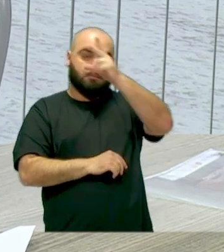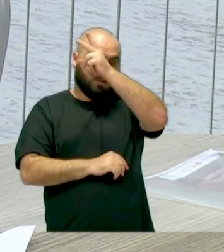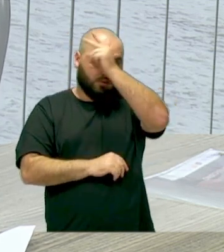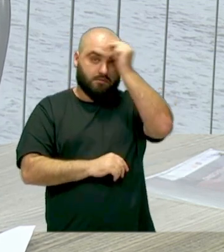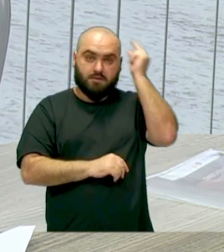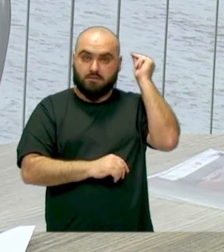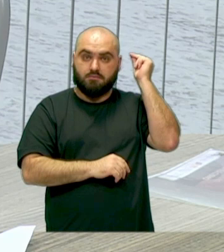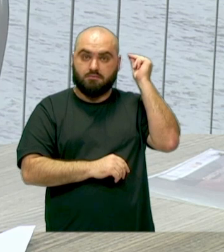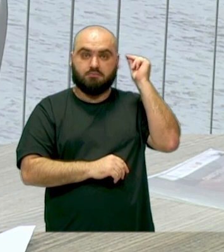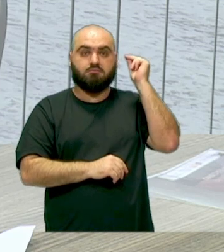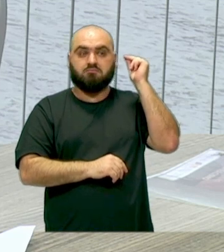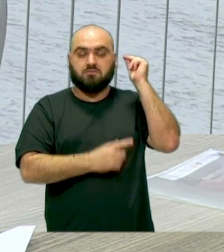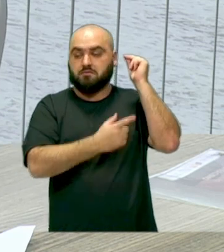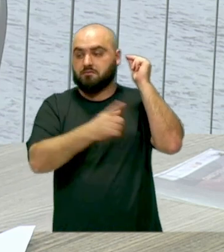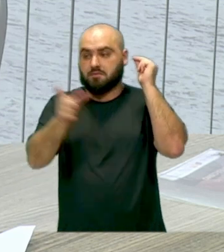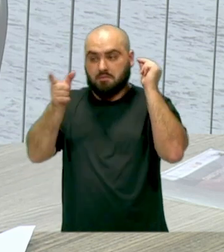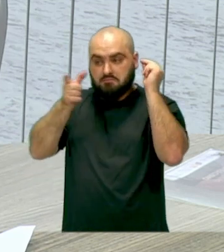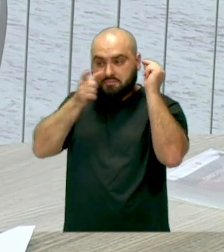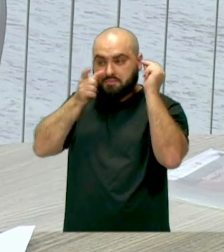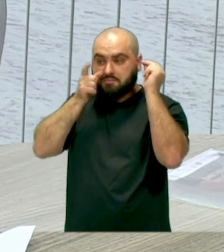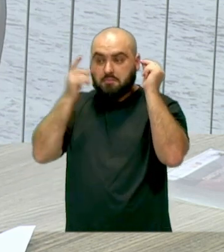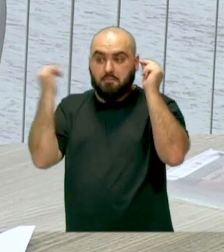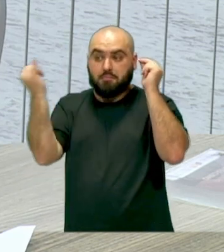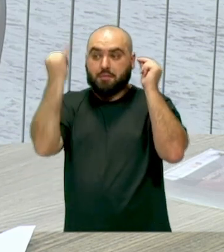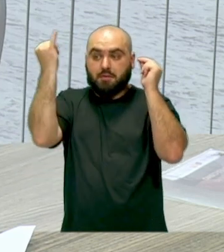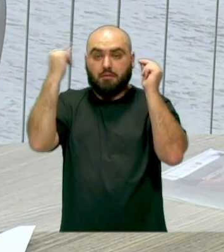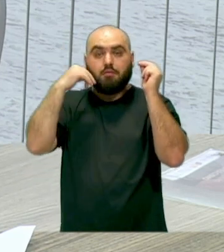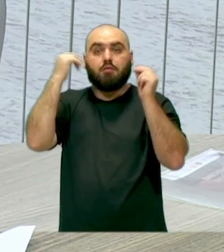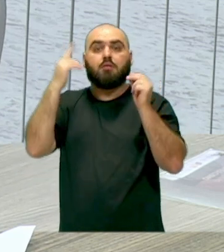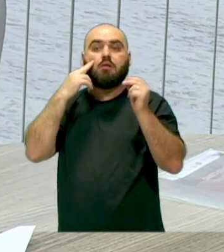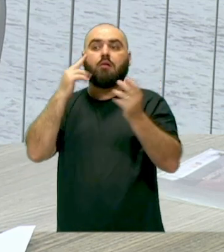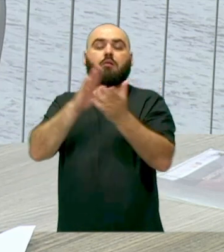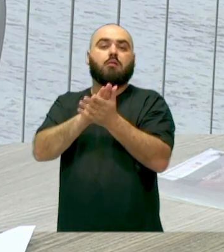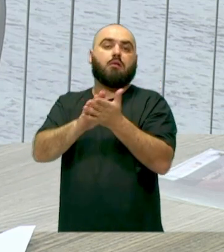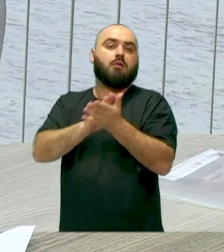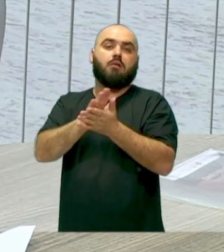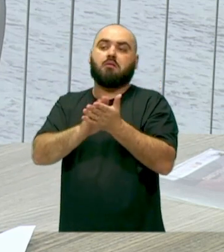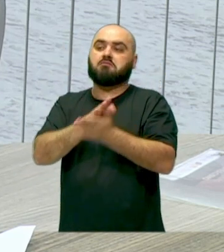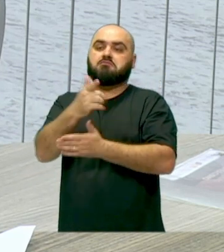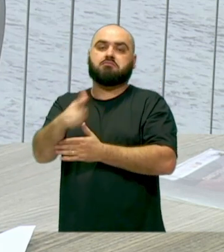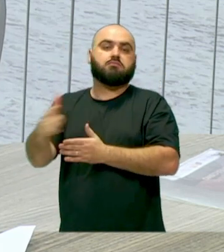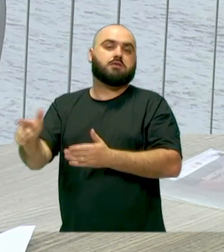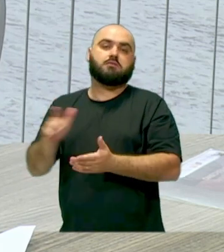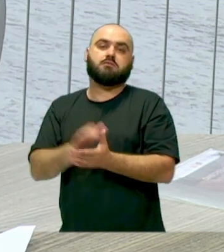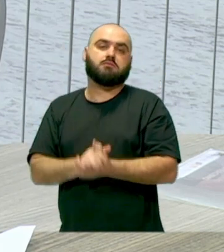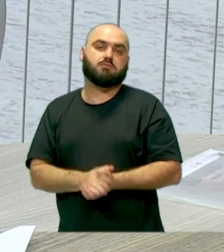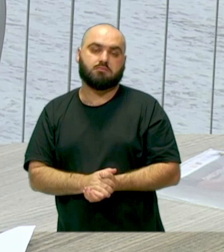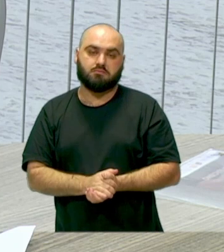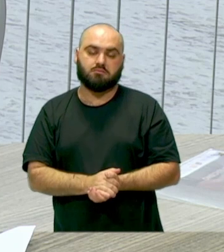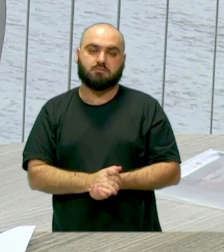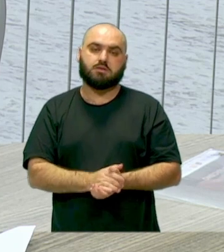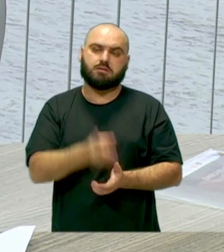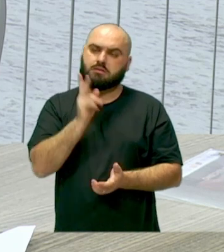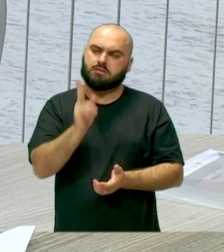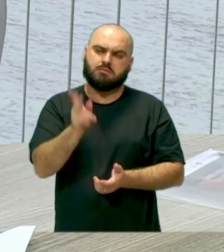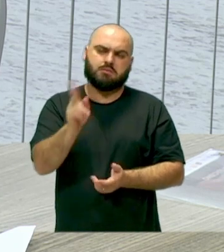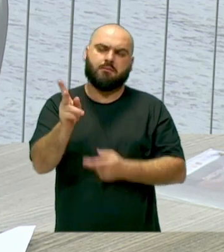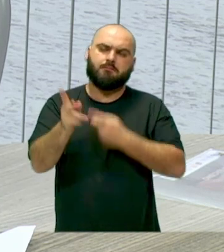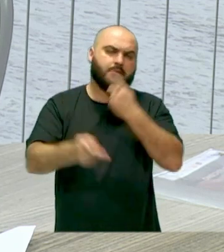deu a importância que deveria ser dada para a questão racial. Então, eu sempre costumo